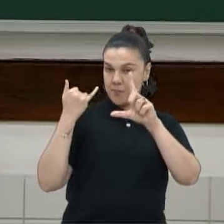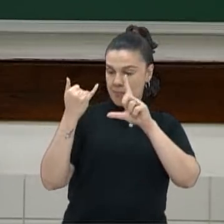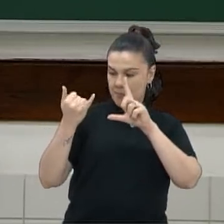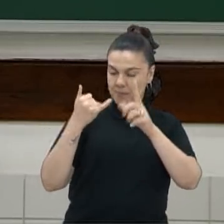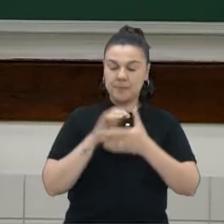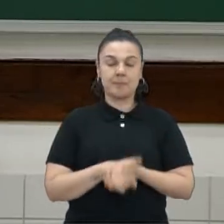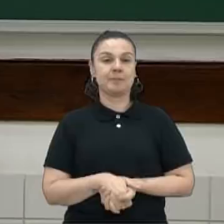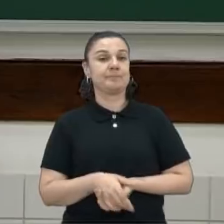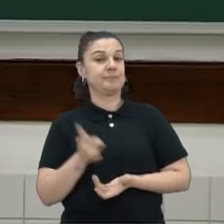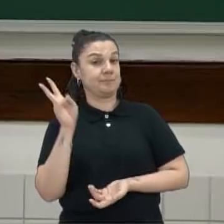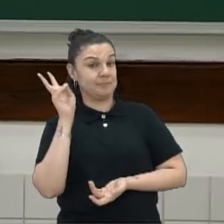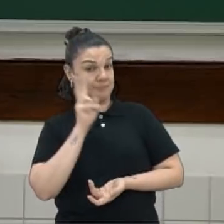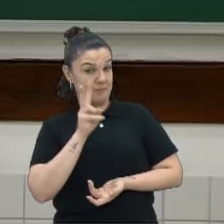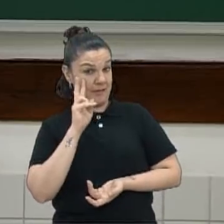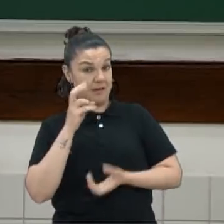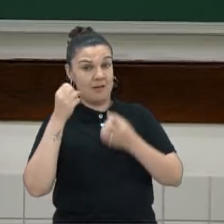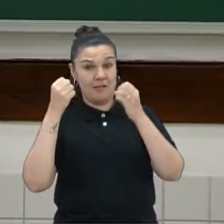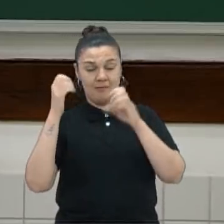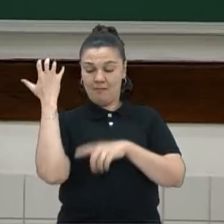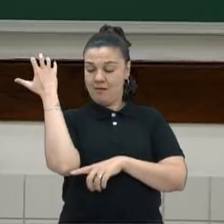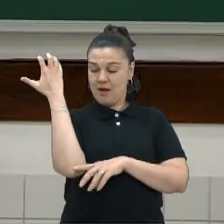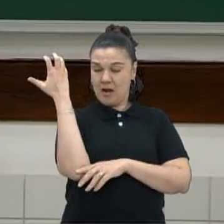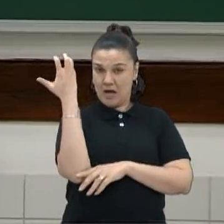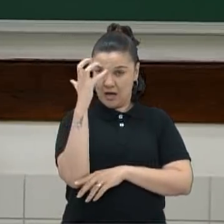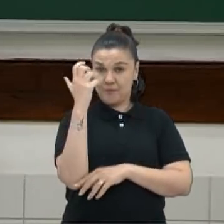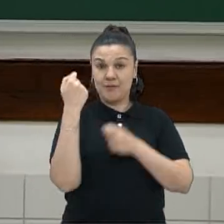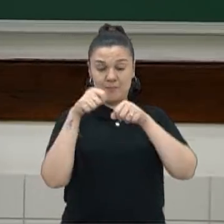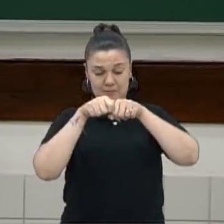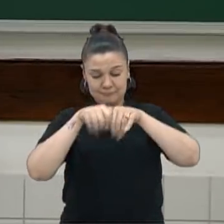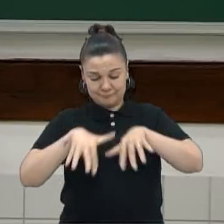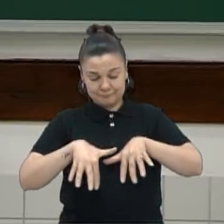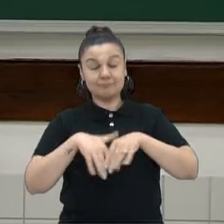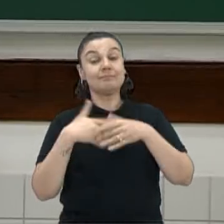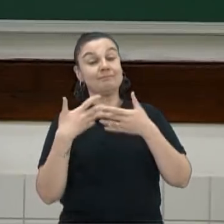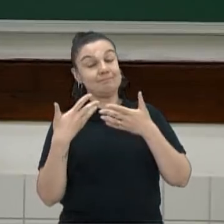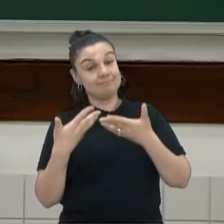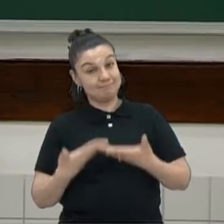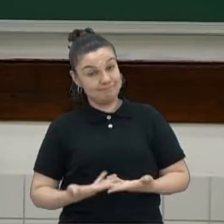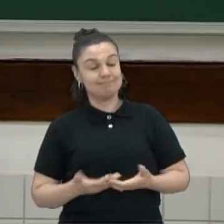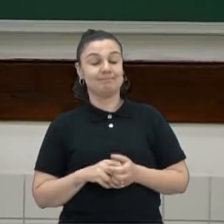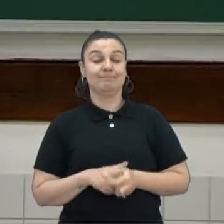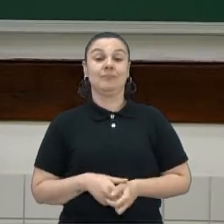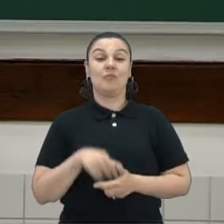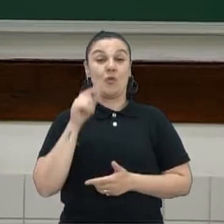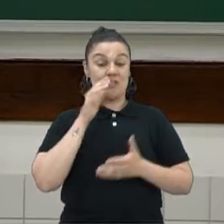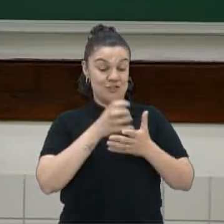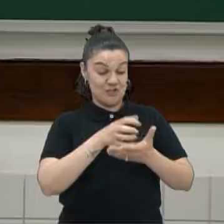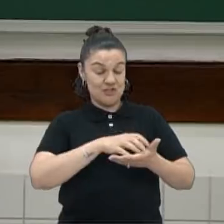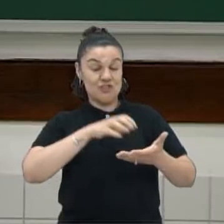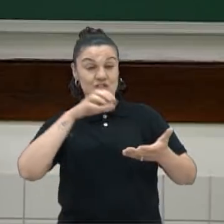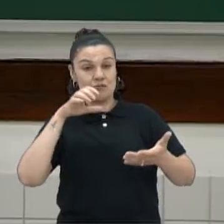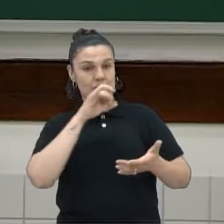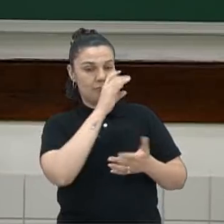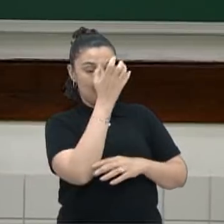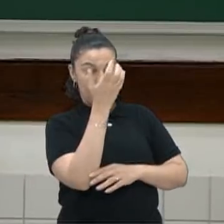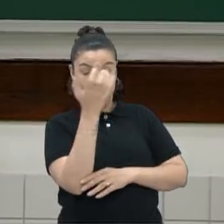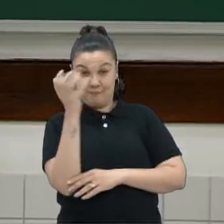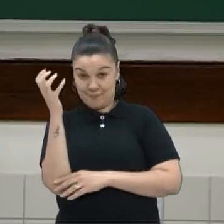pouco? Lembram da árvore? Lembram da vegetação? Pois é, quando a gente retira a